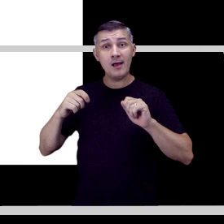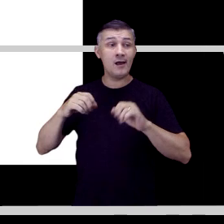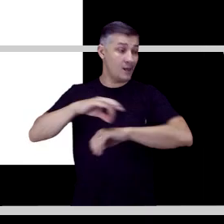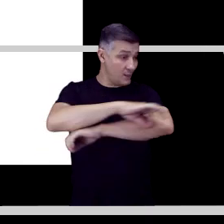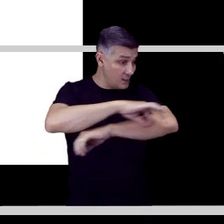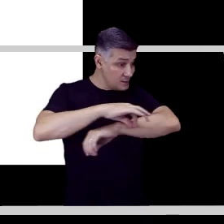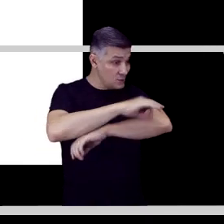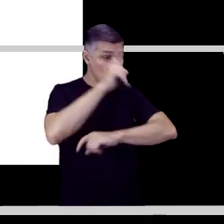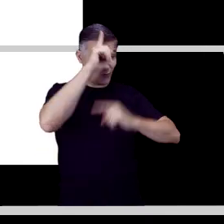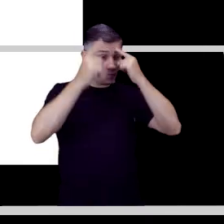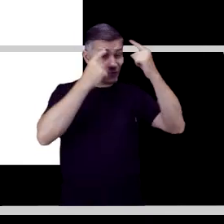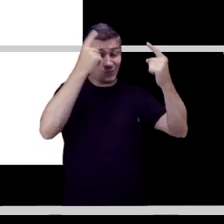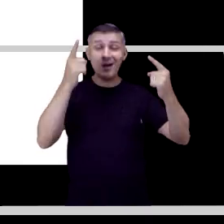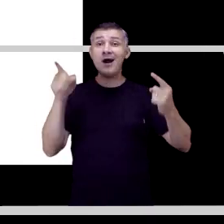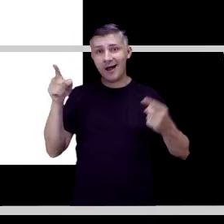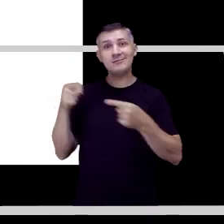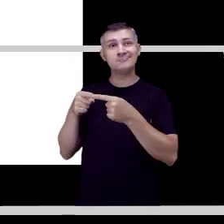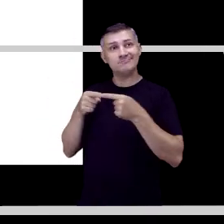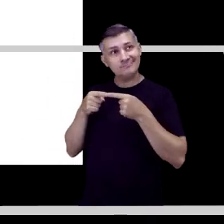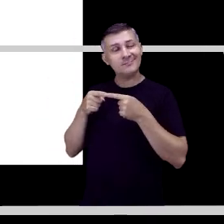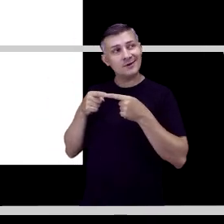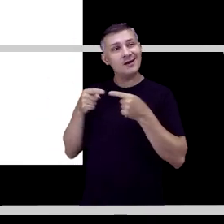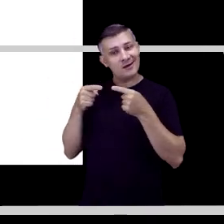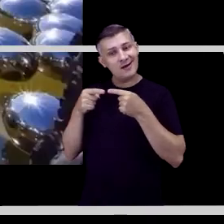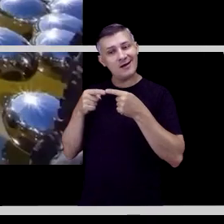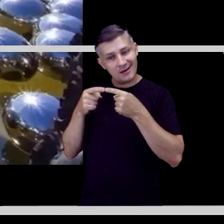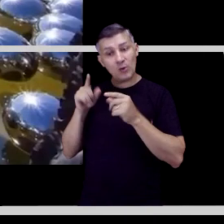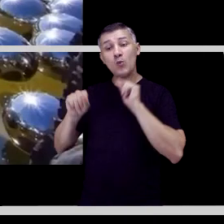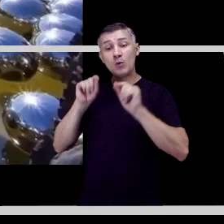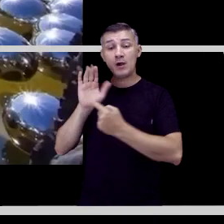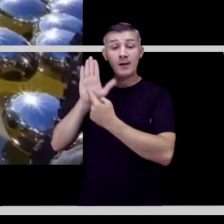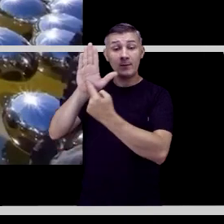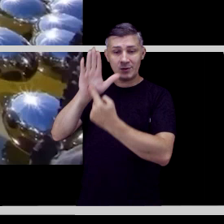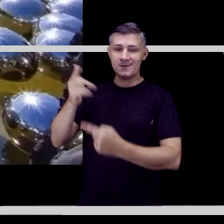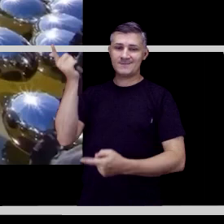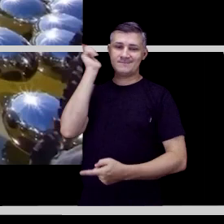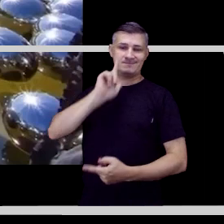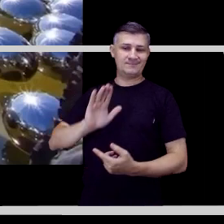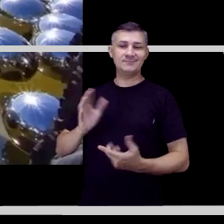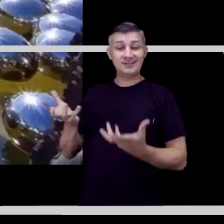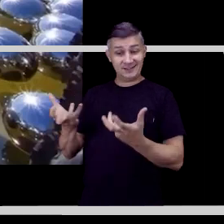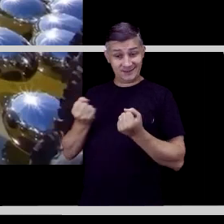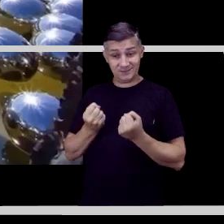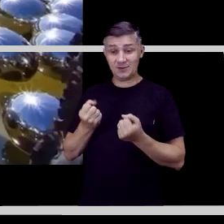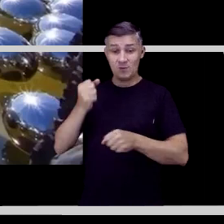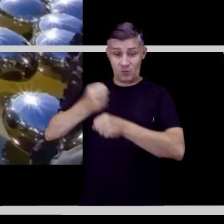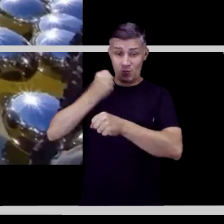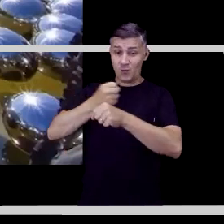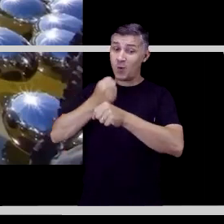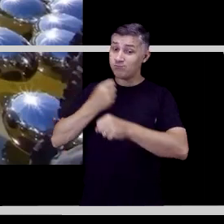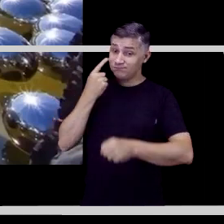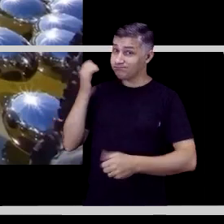da arquitetura, assim, isso virou uma demanda, né, o que seria exposto aí, e com muita alegria a gente recebeu depois a